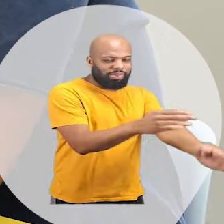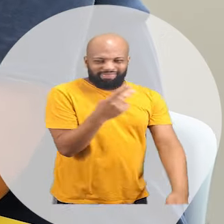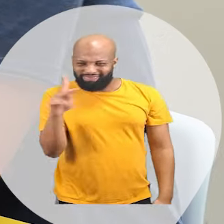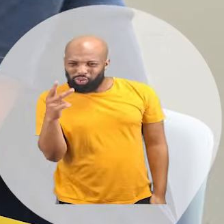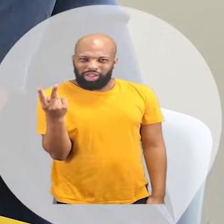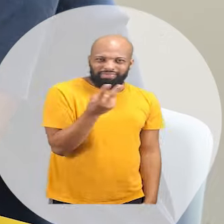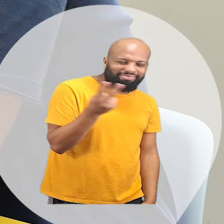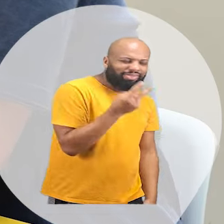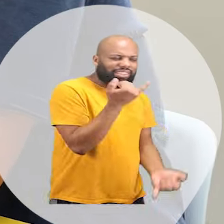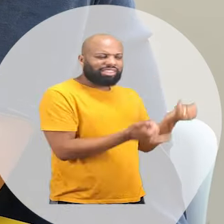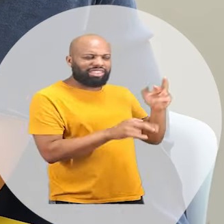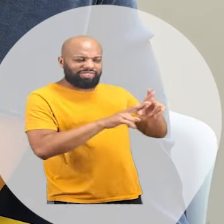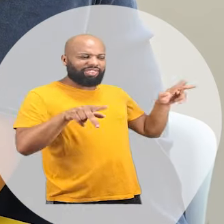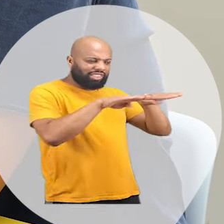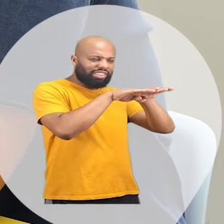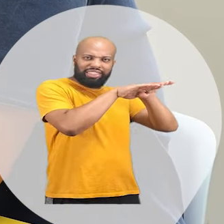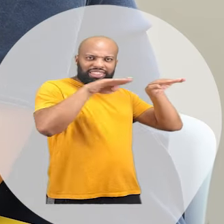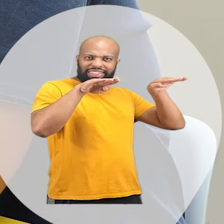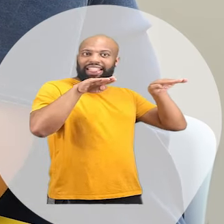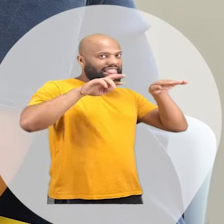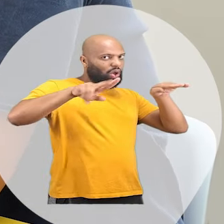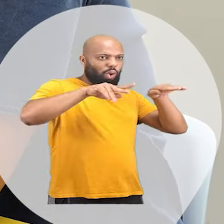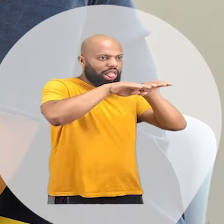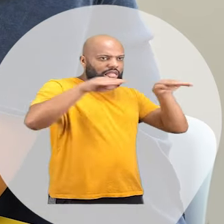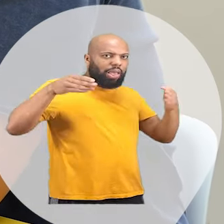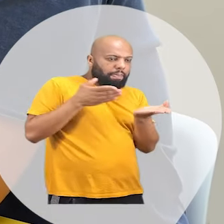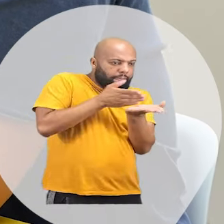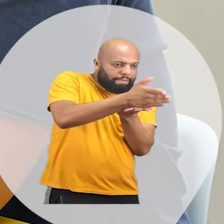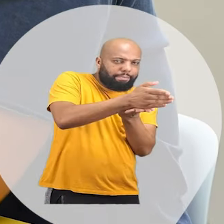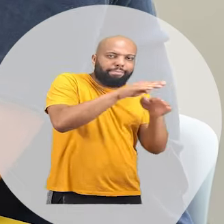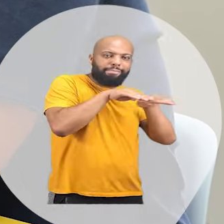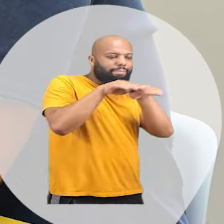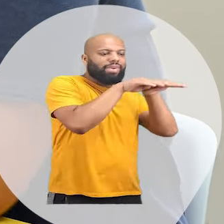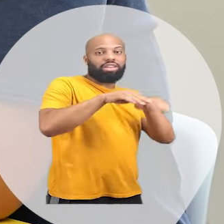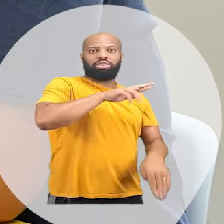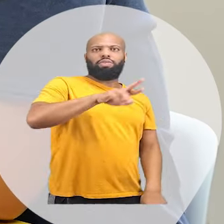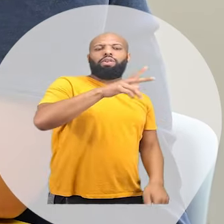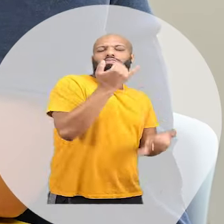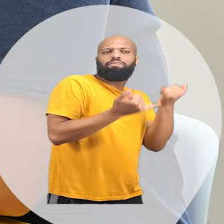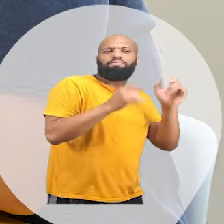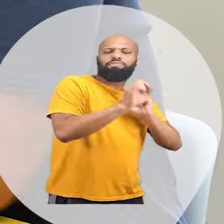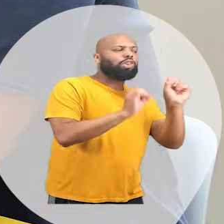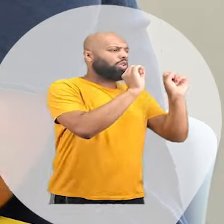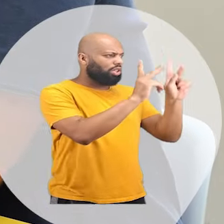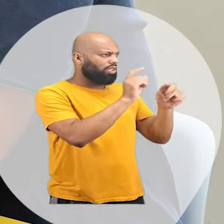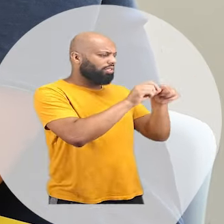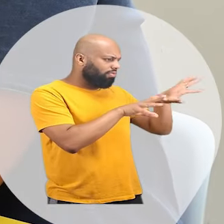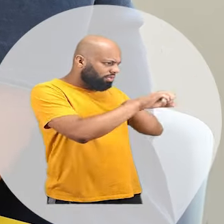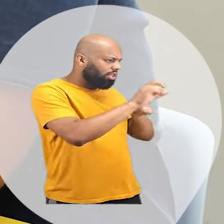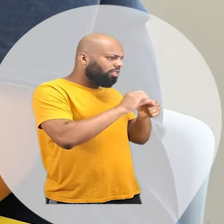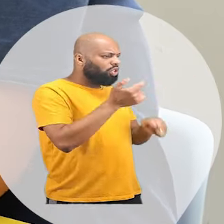trajetória de vocês parece que Opá Aline realidade não é tão assim hoje não então parece que tá muito mais no sentido Ok